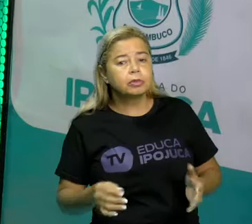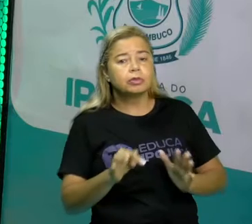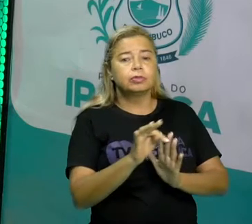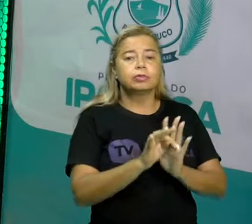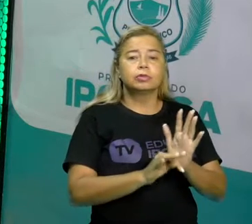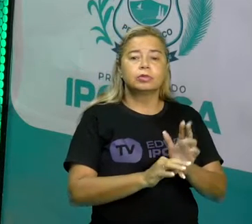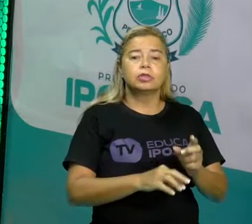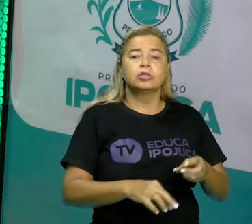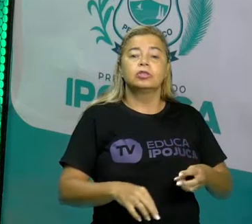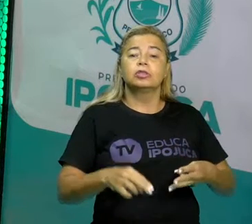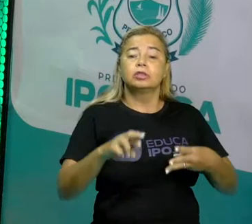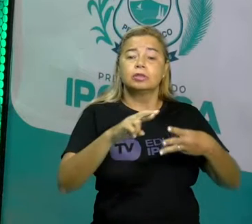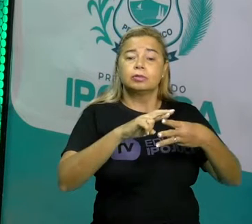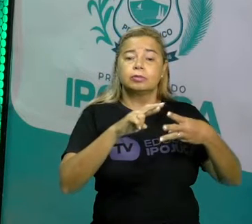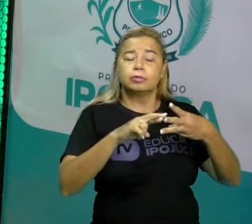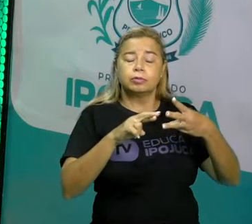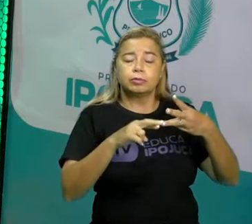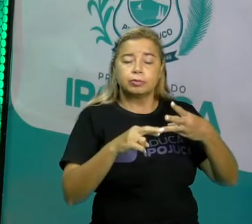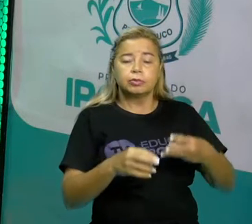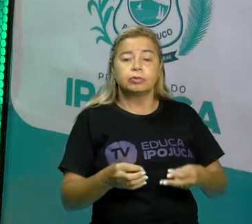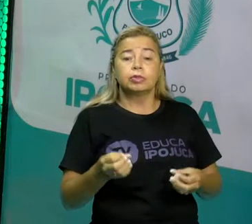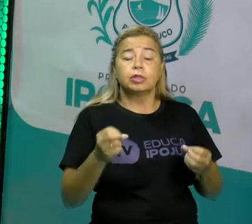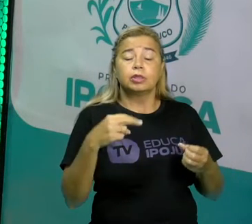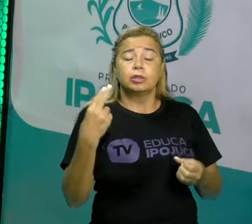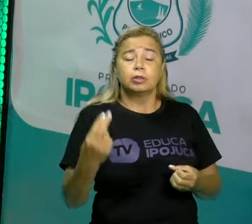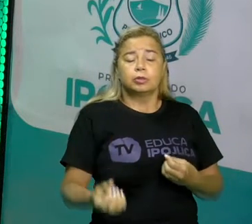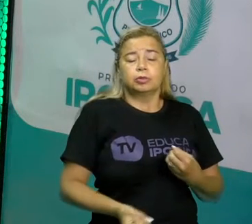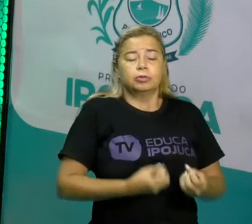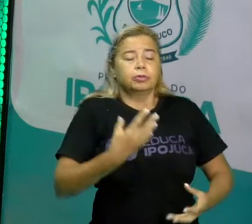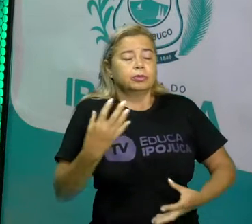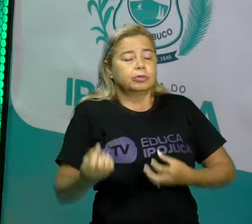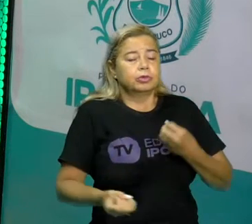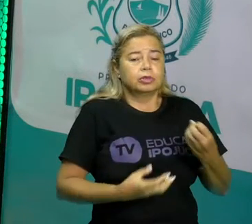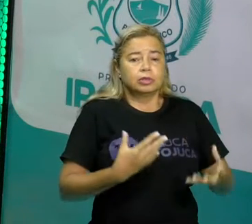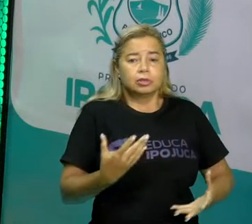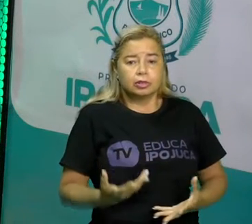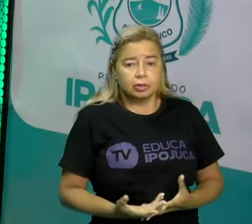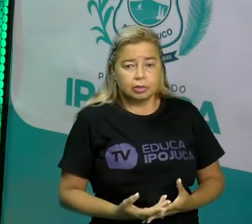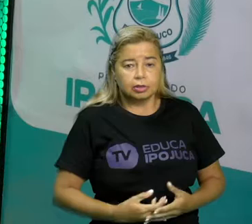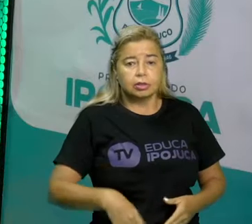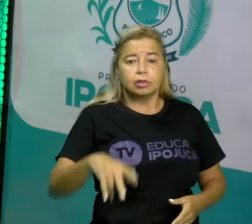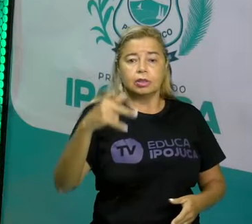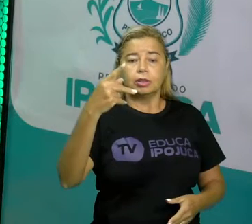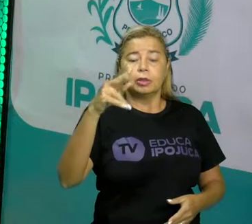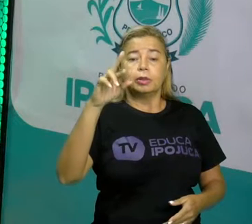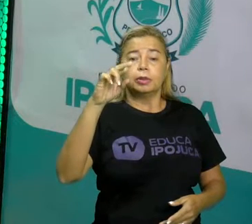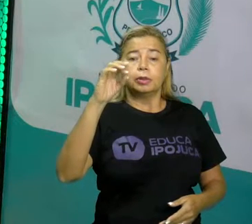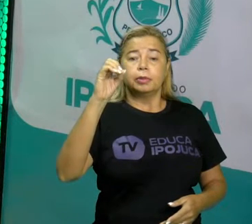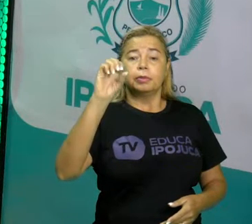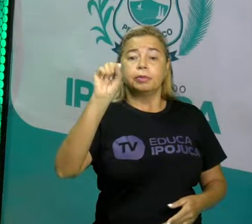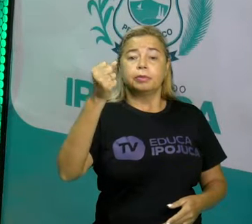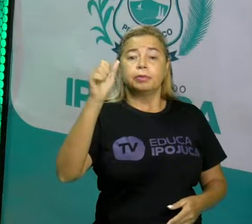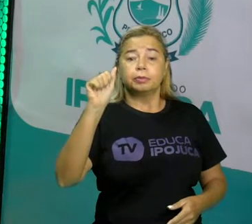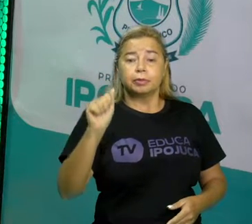da prosa, do verso. Lembrando que a prosa ele é escrito em